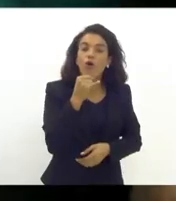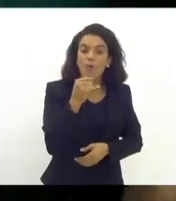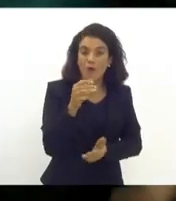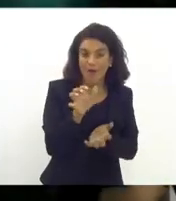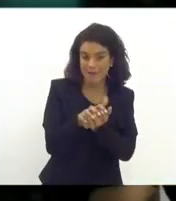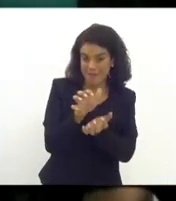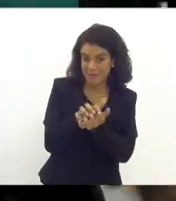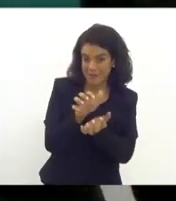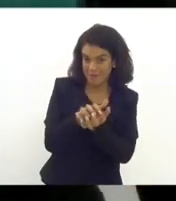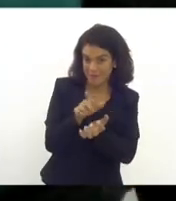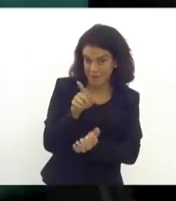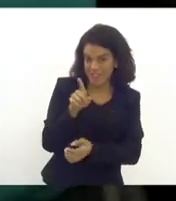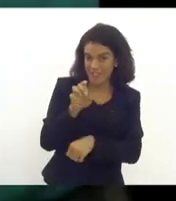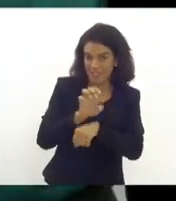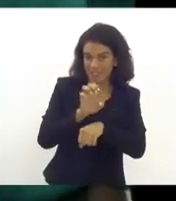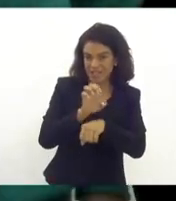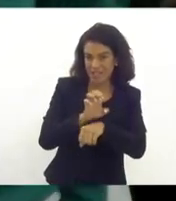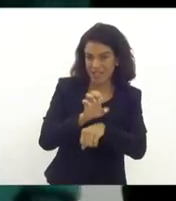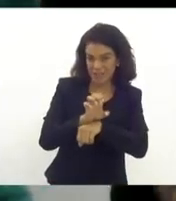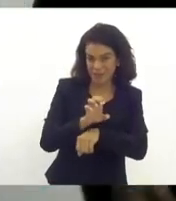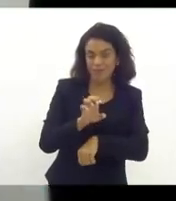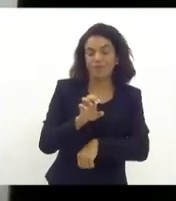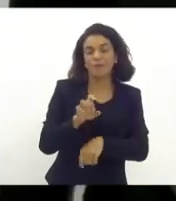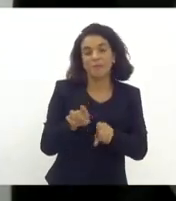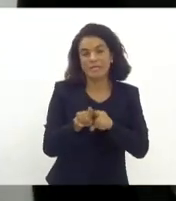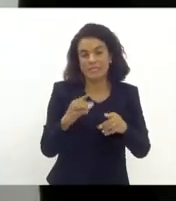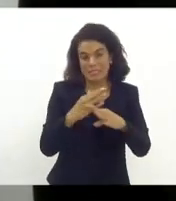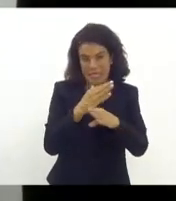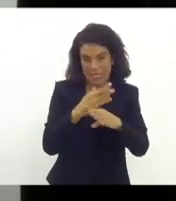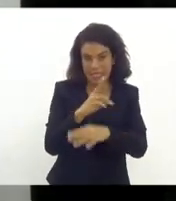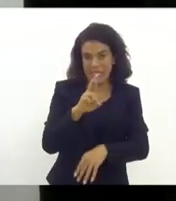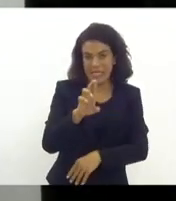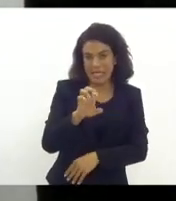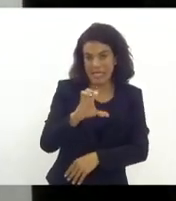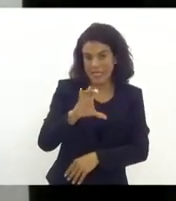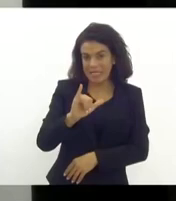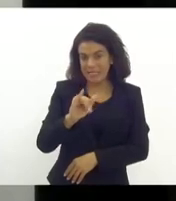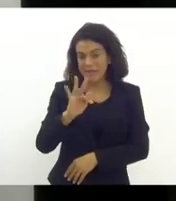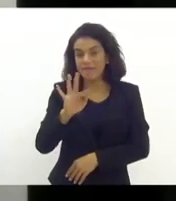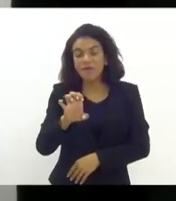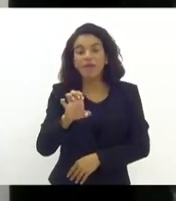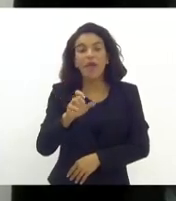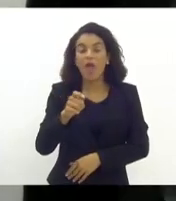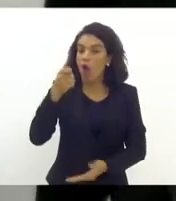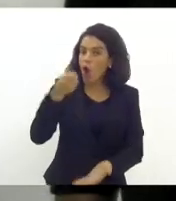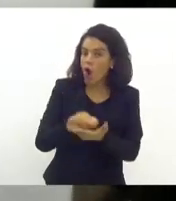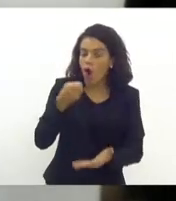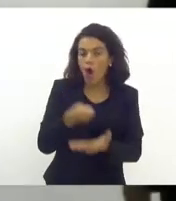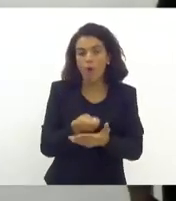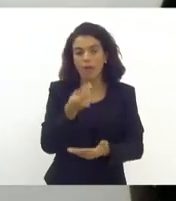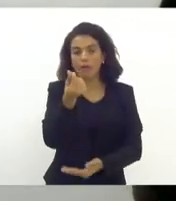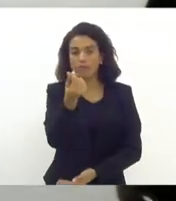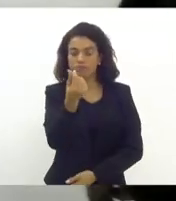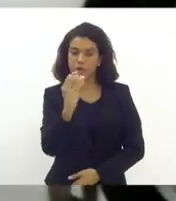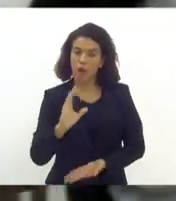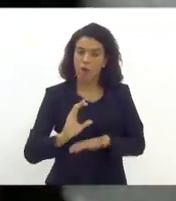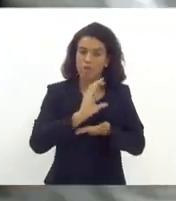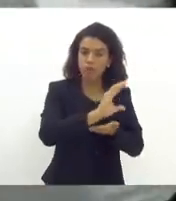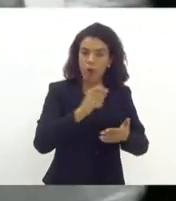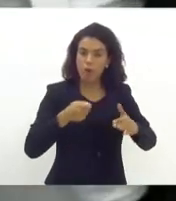que é interessante a prefeitura de Recife ela é obrigada a investir na